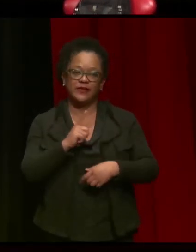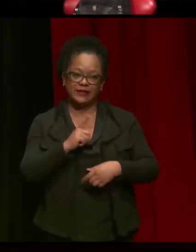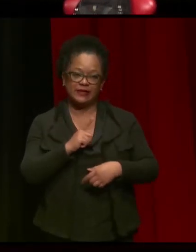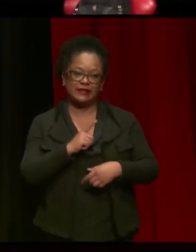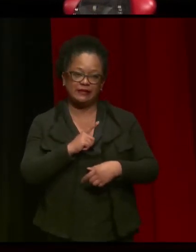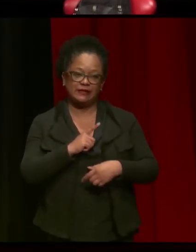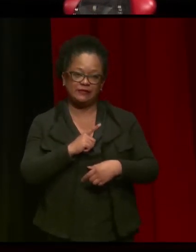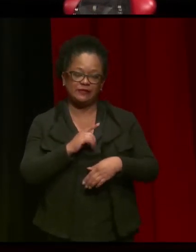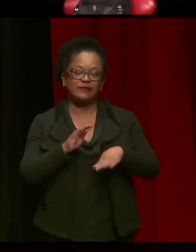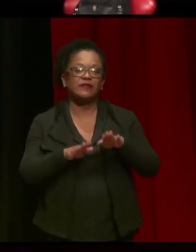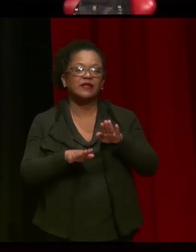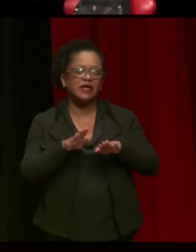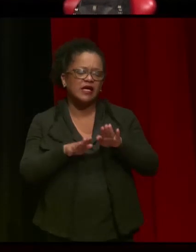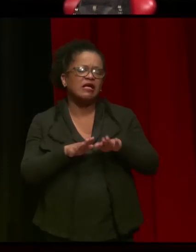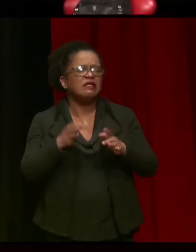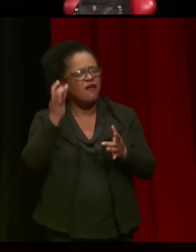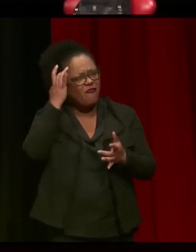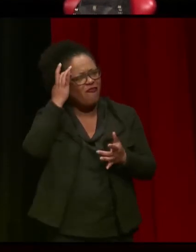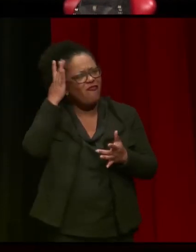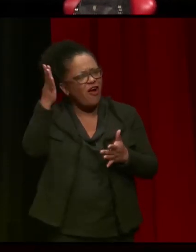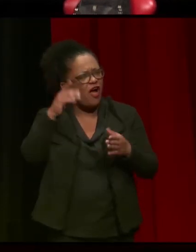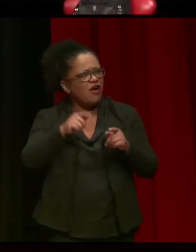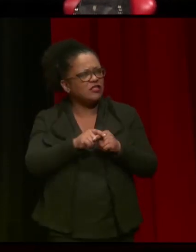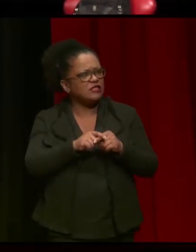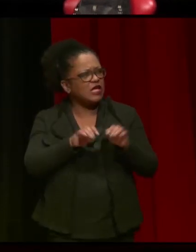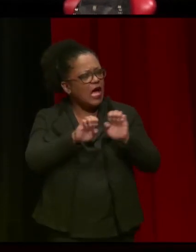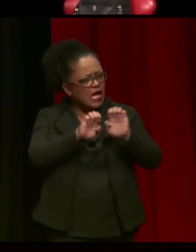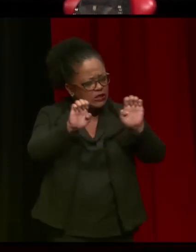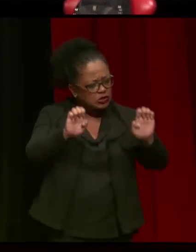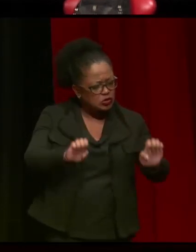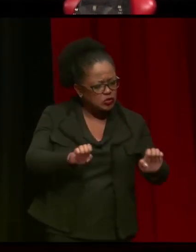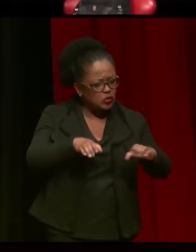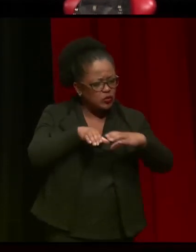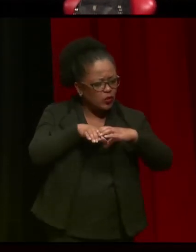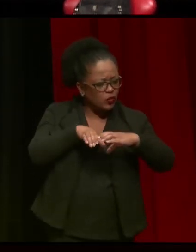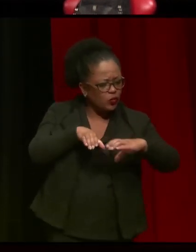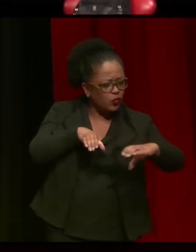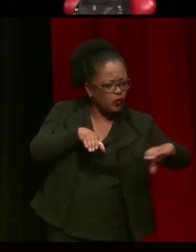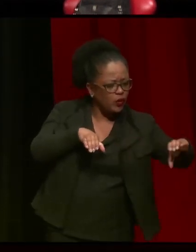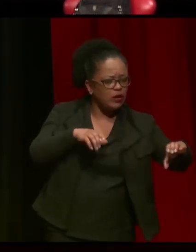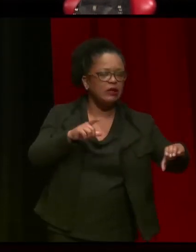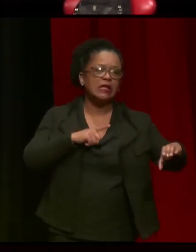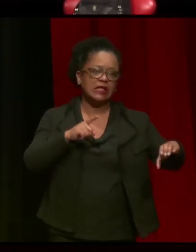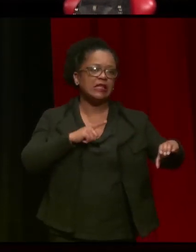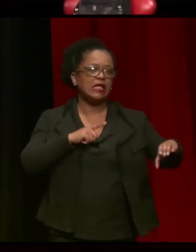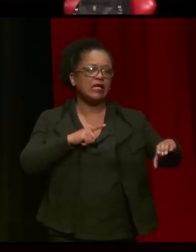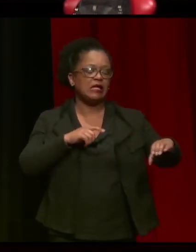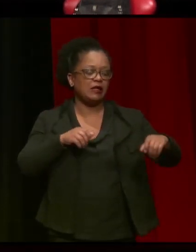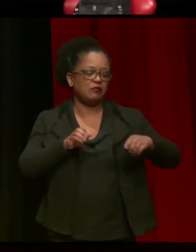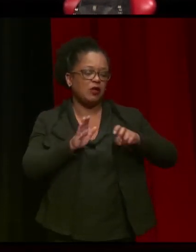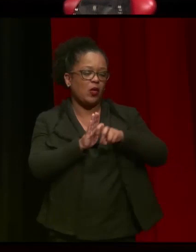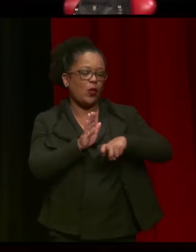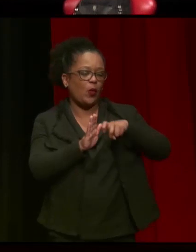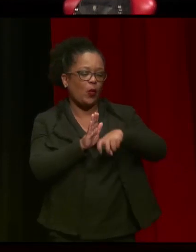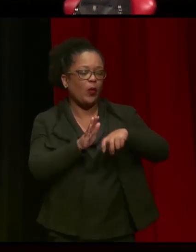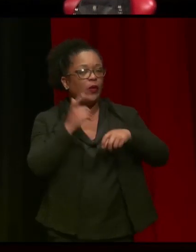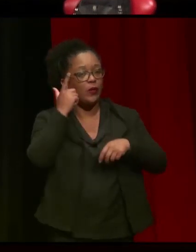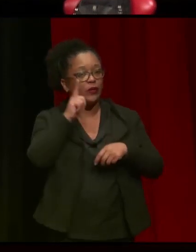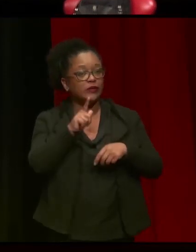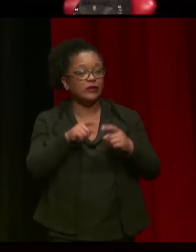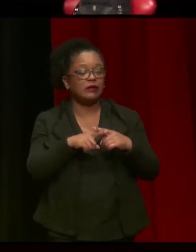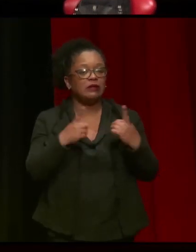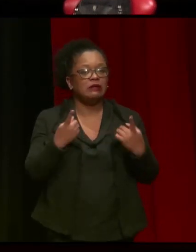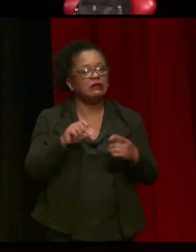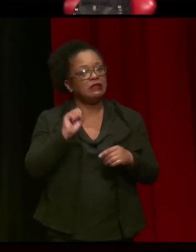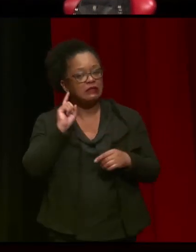uma rampa, porque a gente vê a deficiência do cadeirante e é necessária a questão da rampa. Quando há um